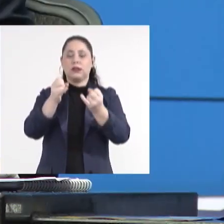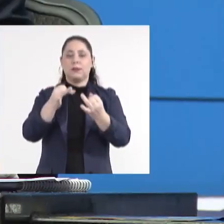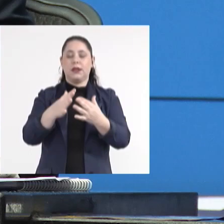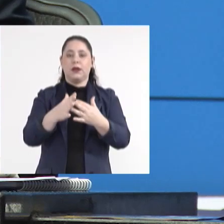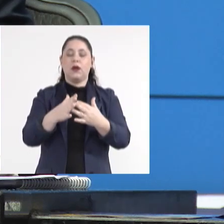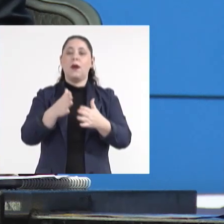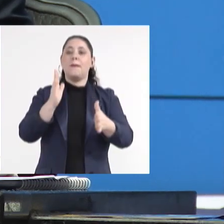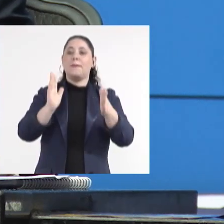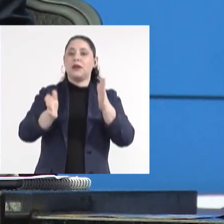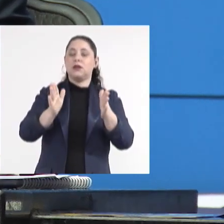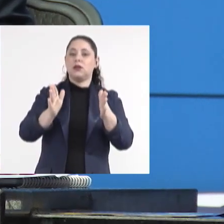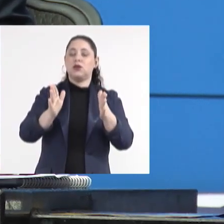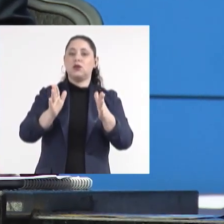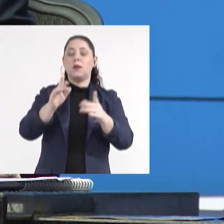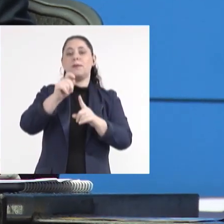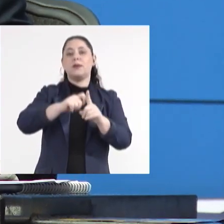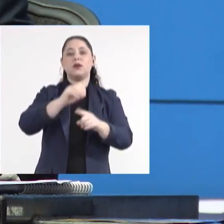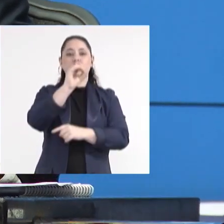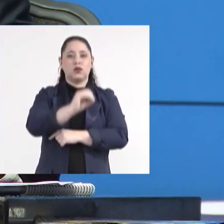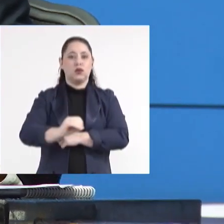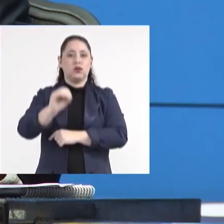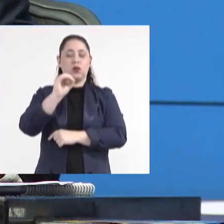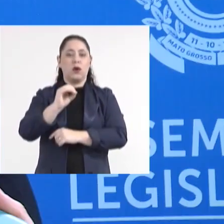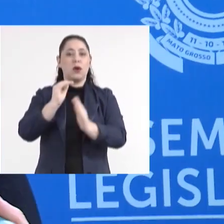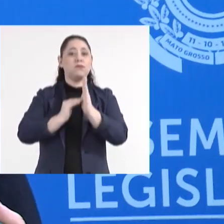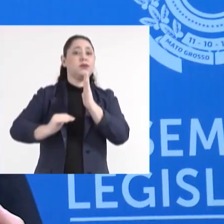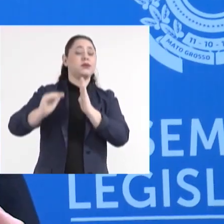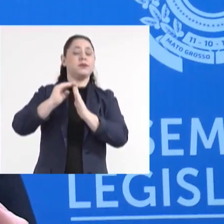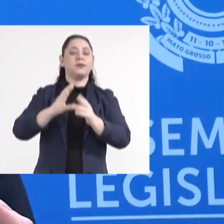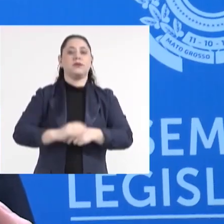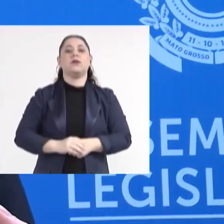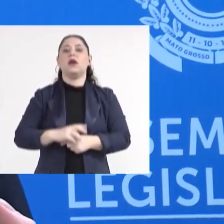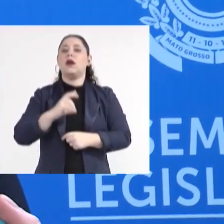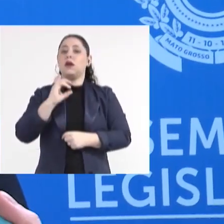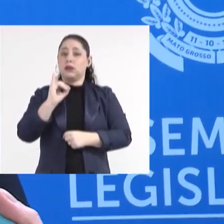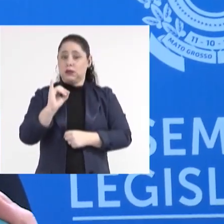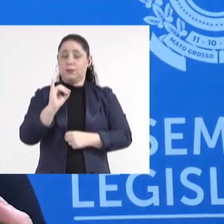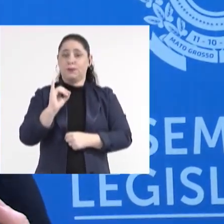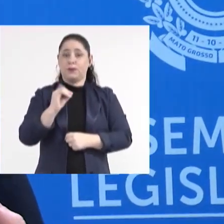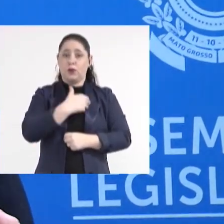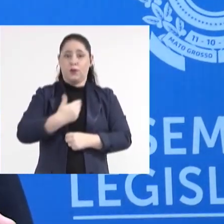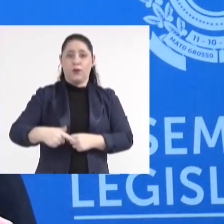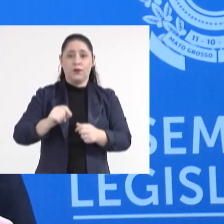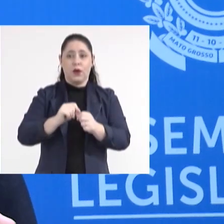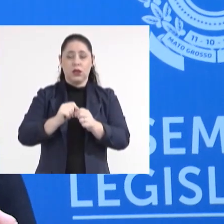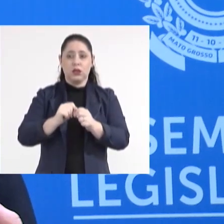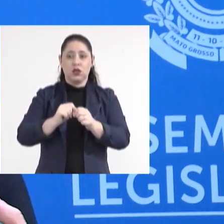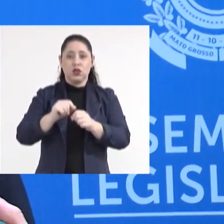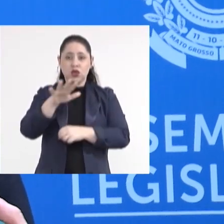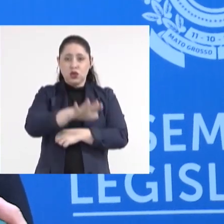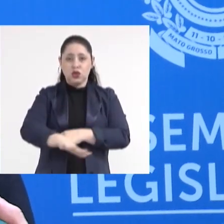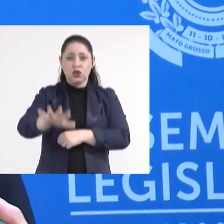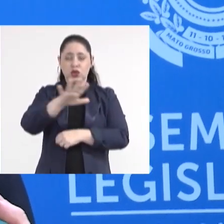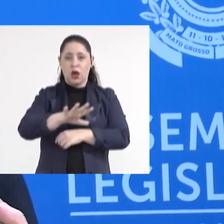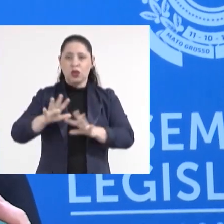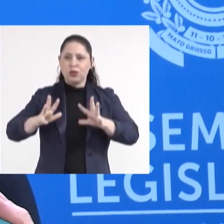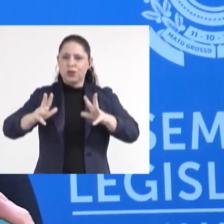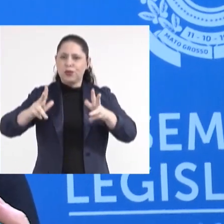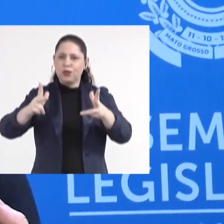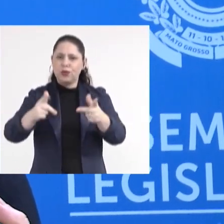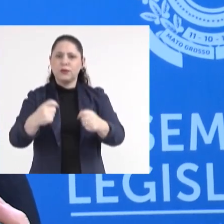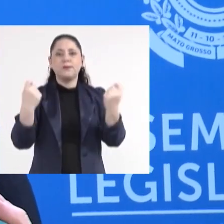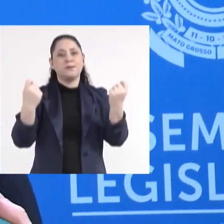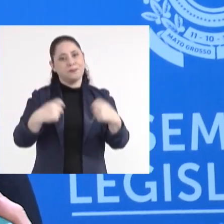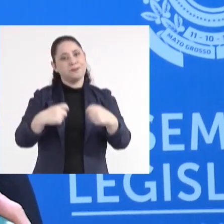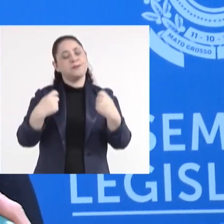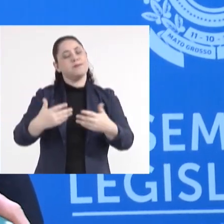a data base para aumento é no mês de outubro. Se o governo faz uma revisão geral, deveria incluir todos